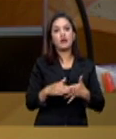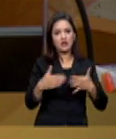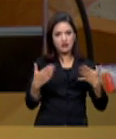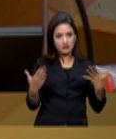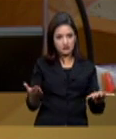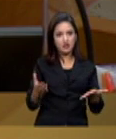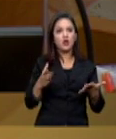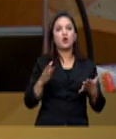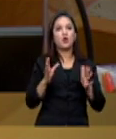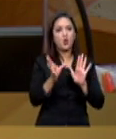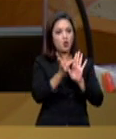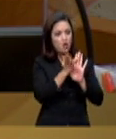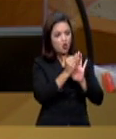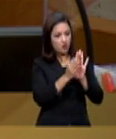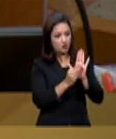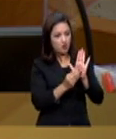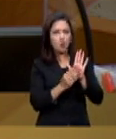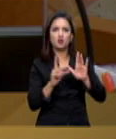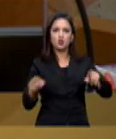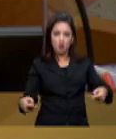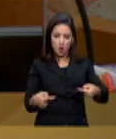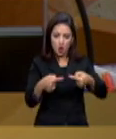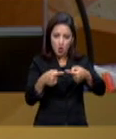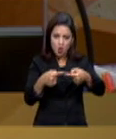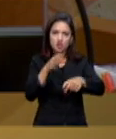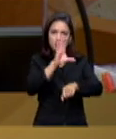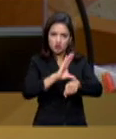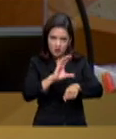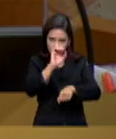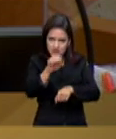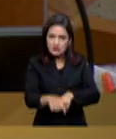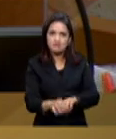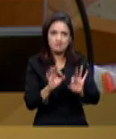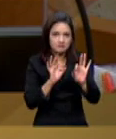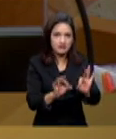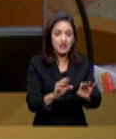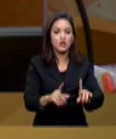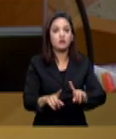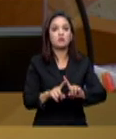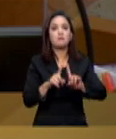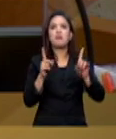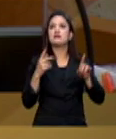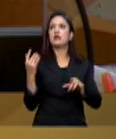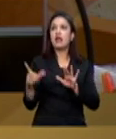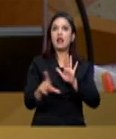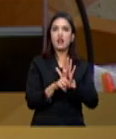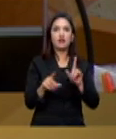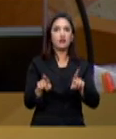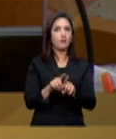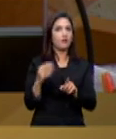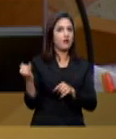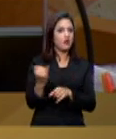inconstitucionalidade material. E nenhuma dúvida também, presidente, quanto à relevância da lei. De fato,